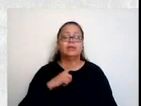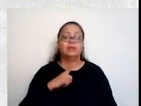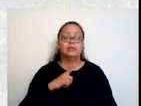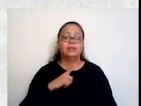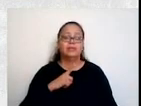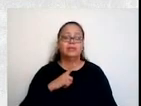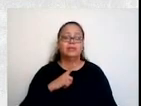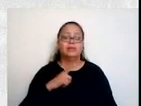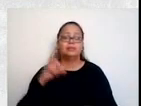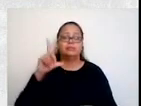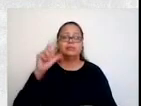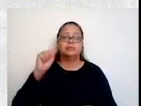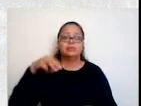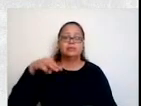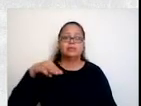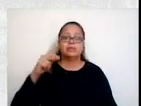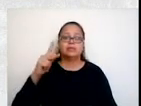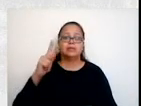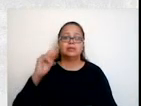temos aí Lampião,